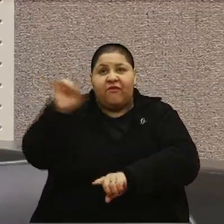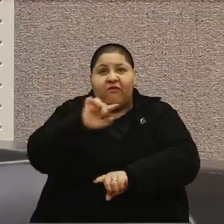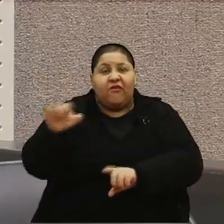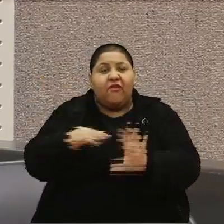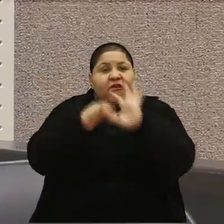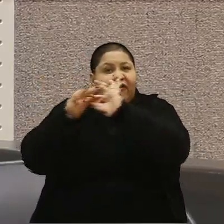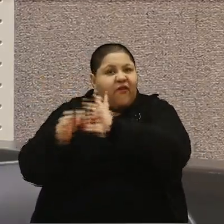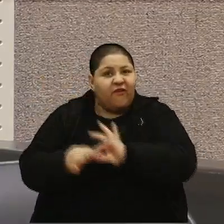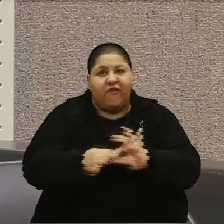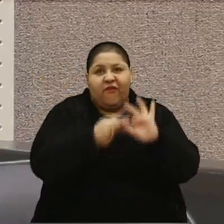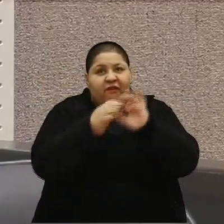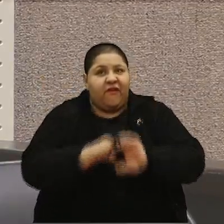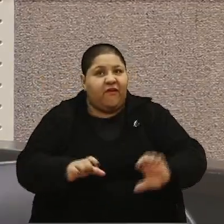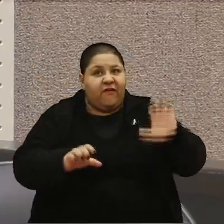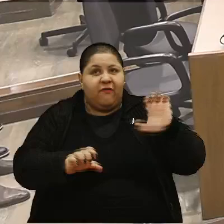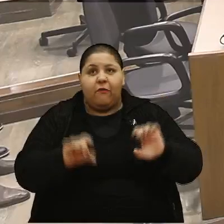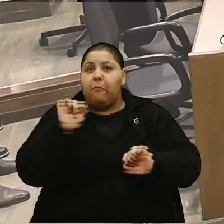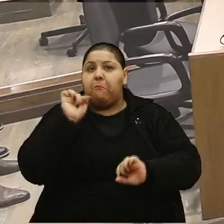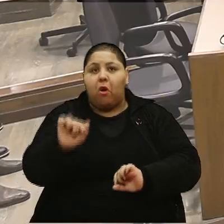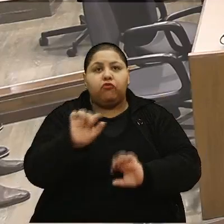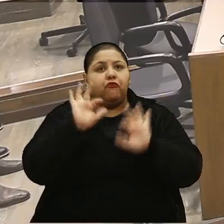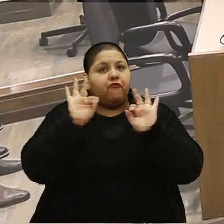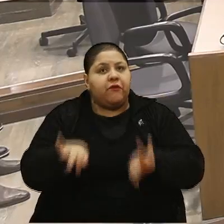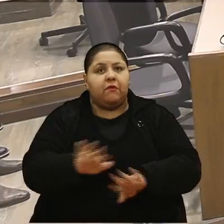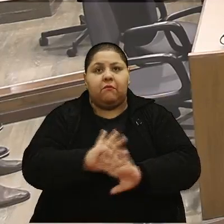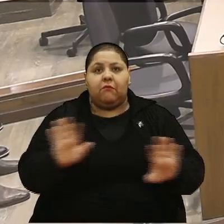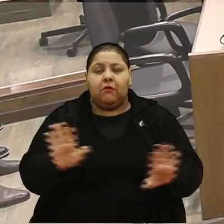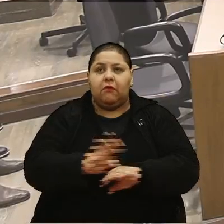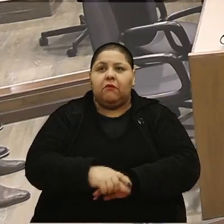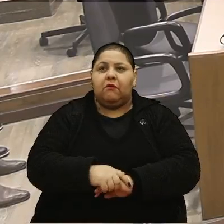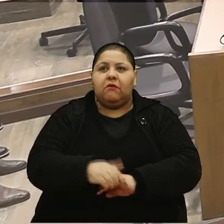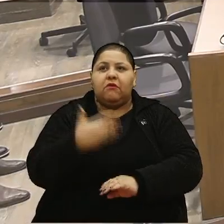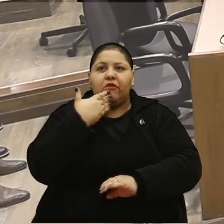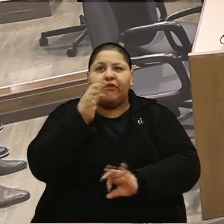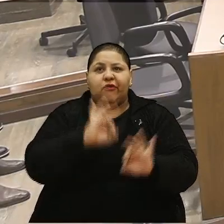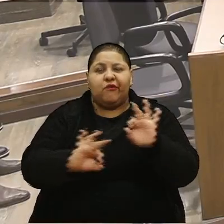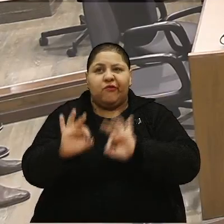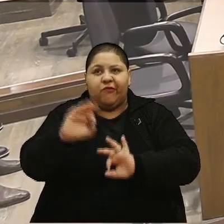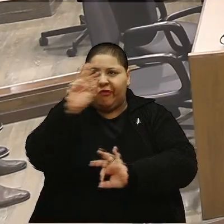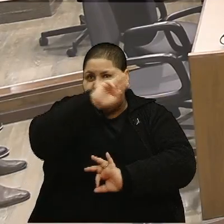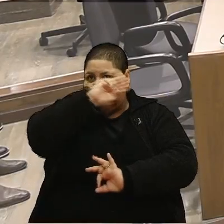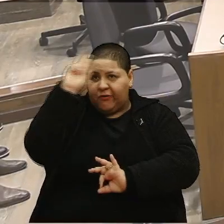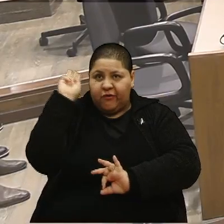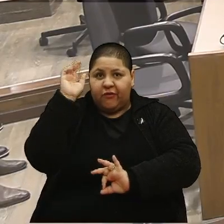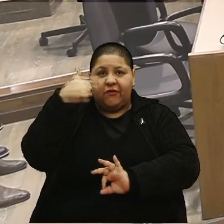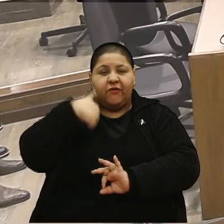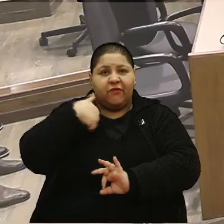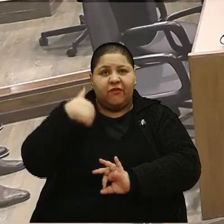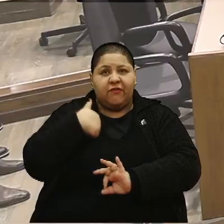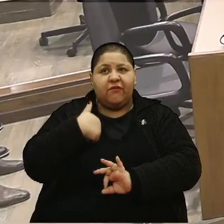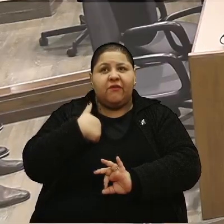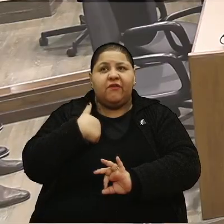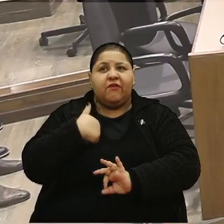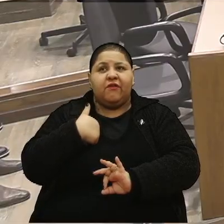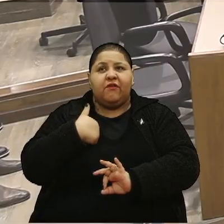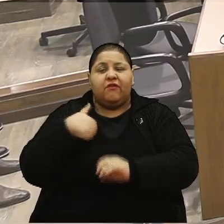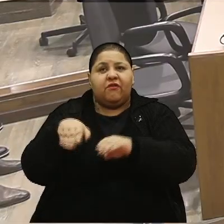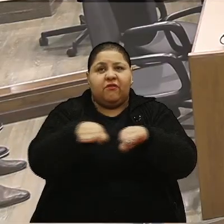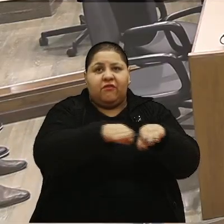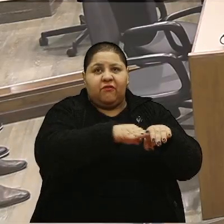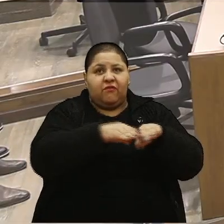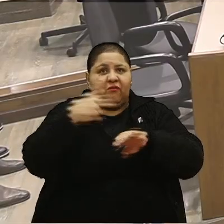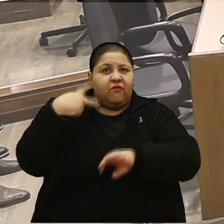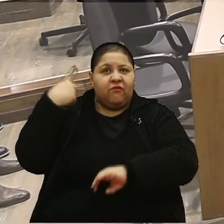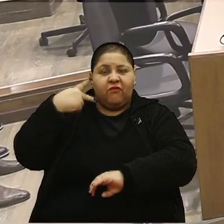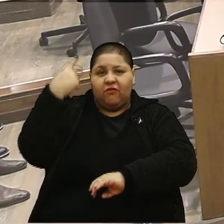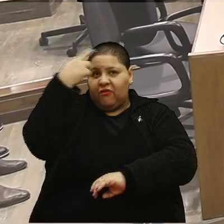associando isso à esquerda. Ponto. Obrigado, vereador Caleb. Sua questão de ordem, vereador Juliano. Eu vou na mesma linha de raciocínio do